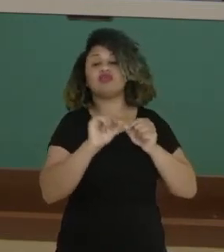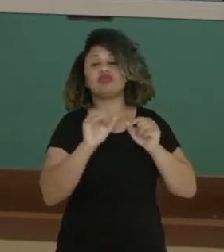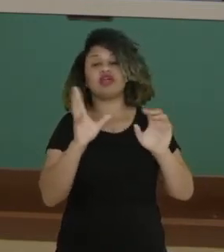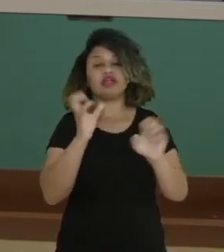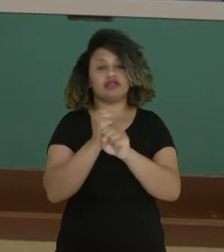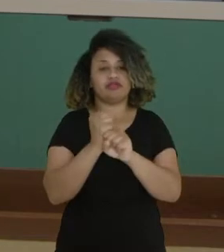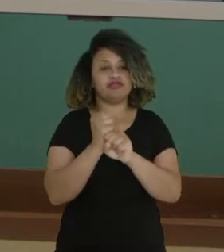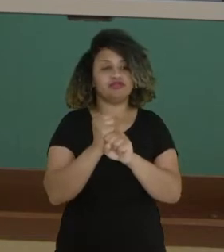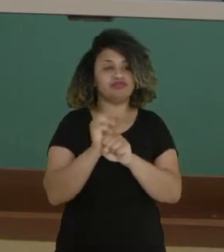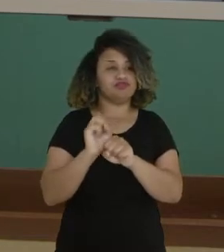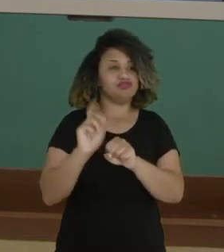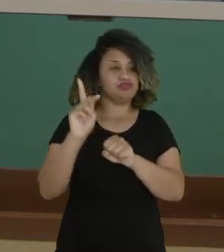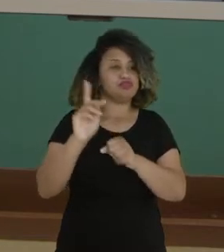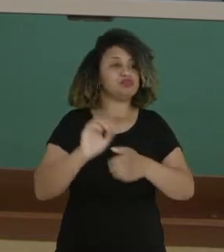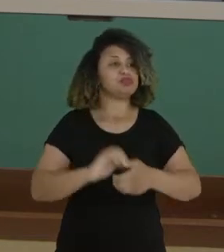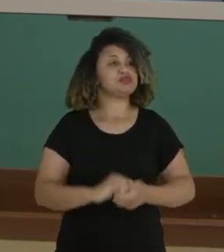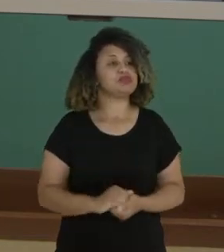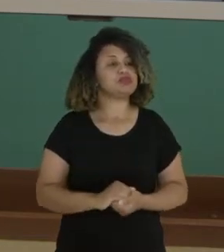conta, ok?